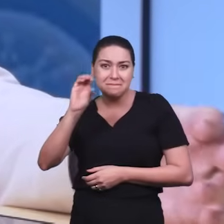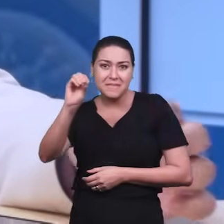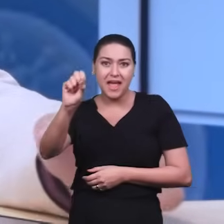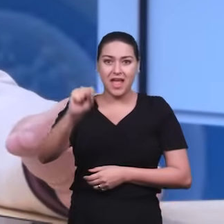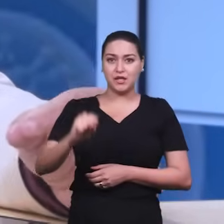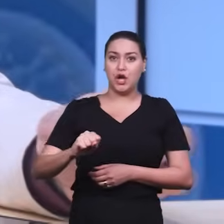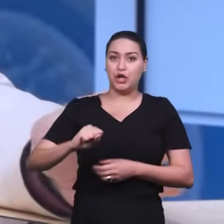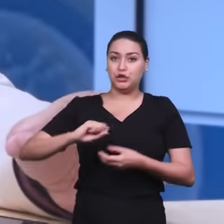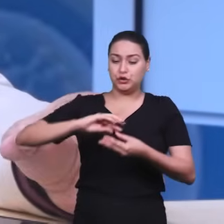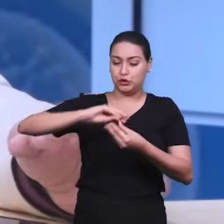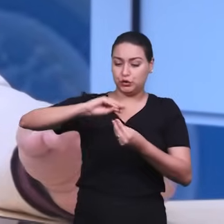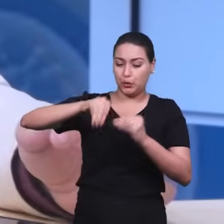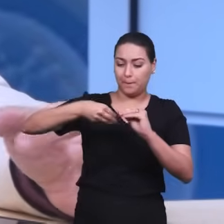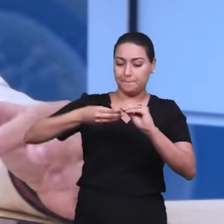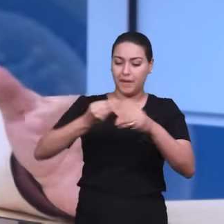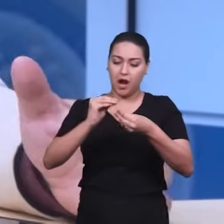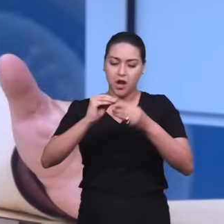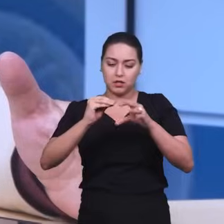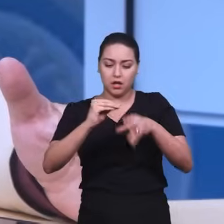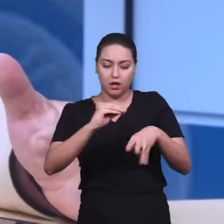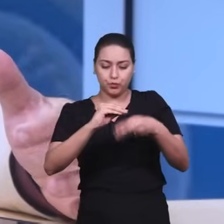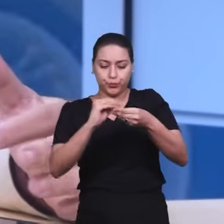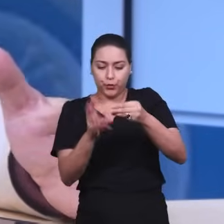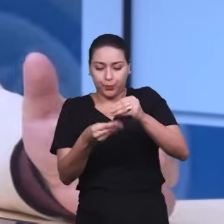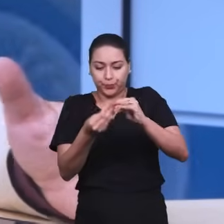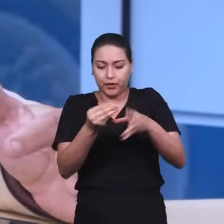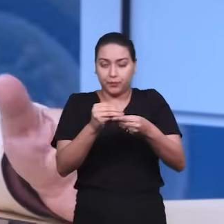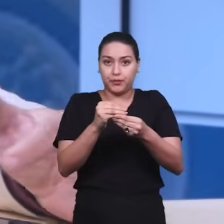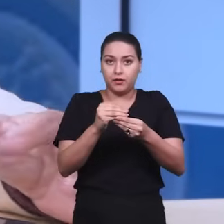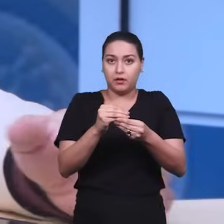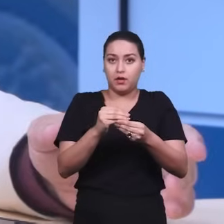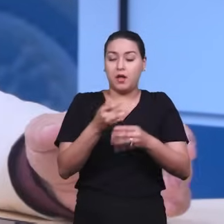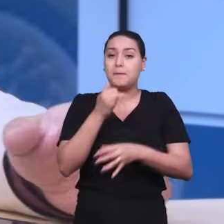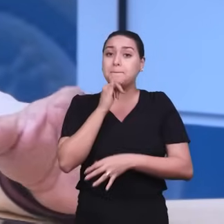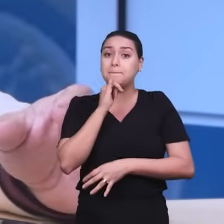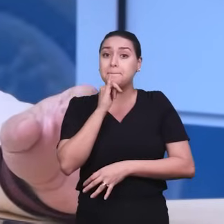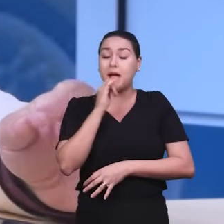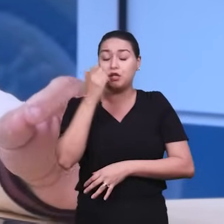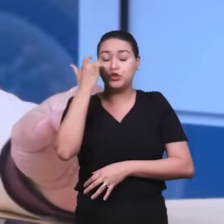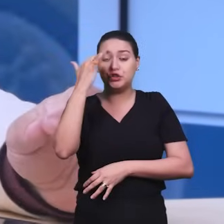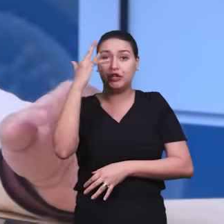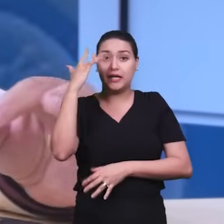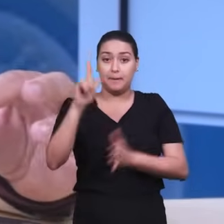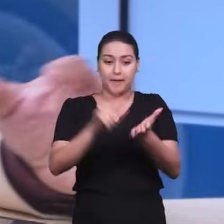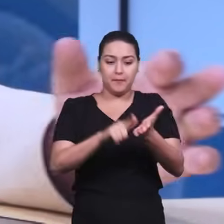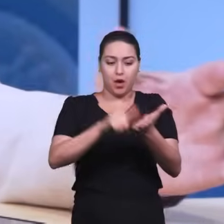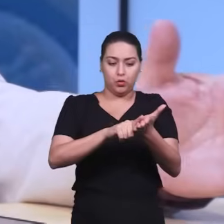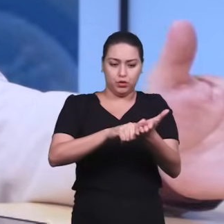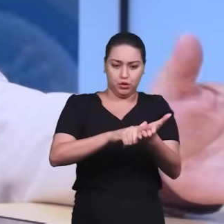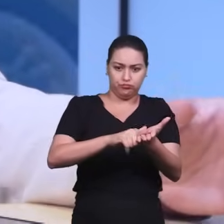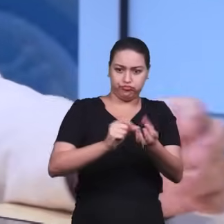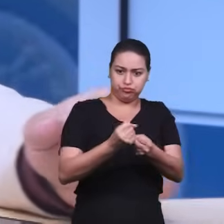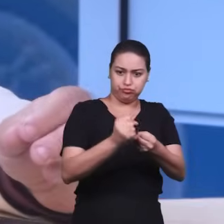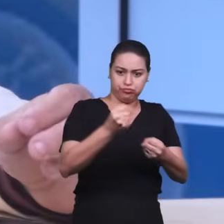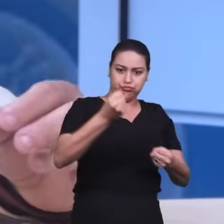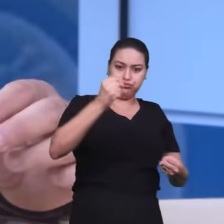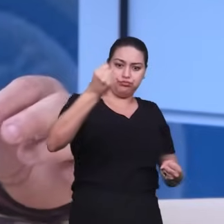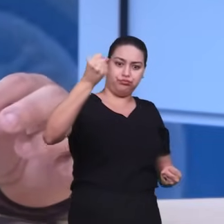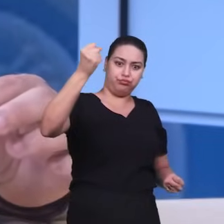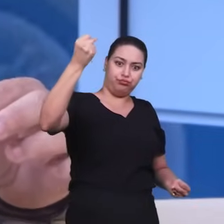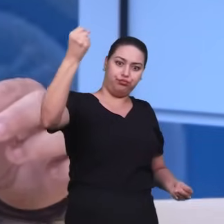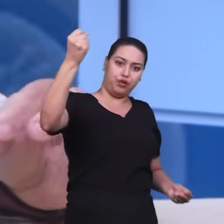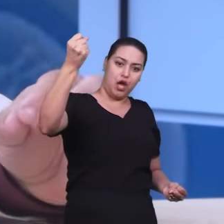metros, você conseguir dobrar, vou usar essa expressão para que fique entendido por todos, né? Sim. Imagina você pegar um papel de 2 metros,